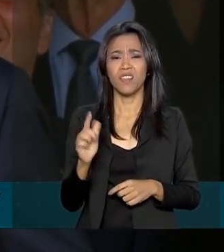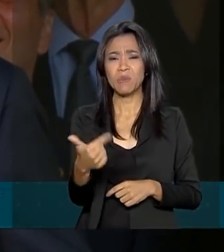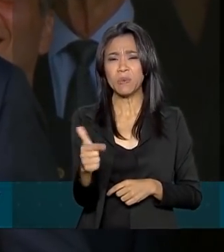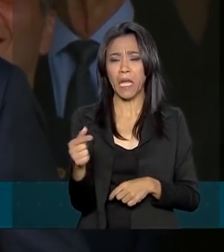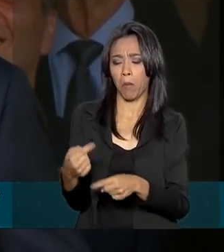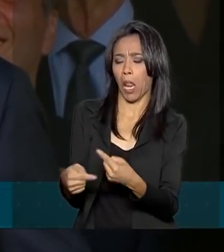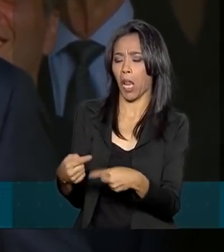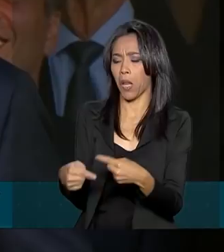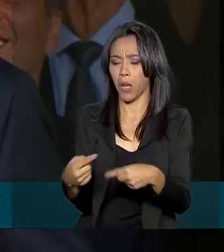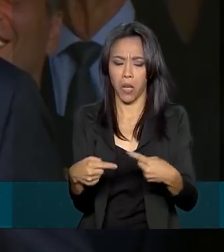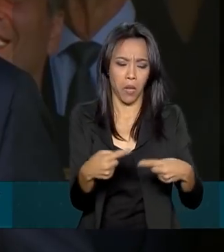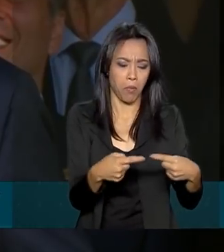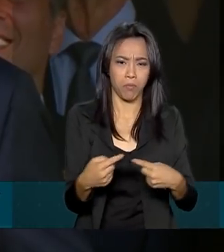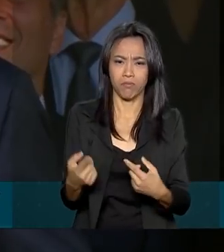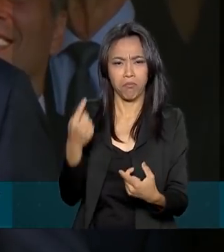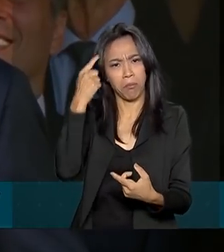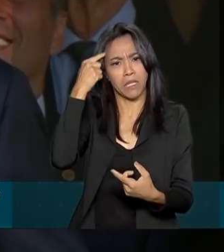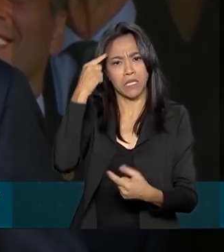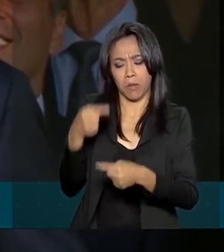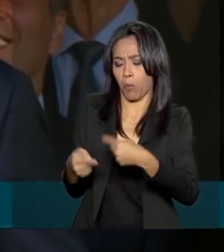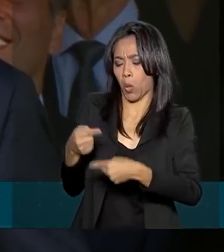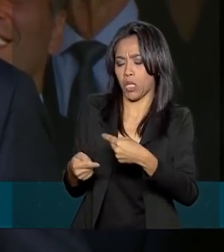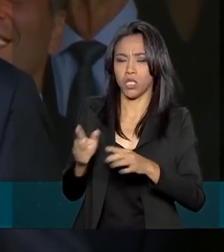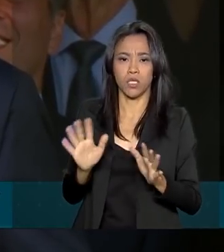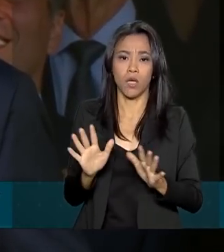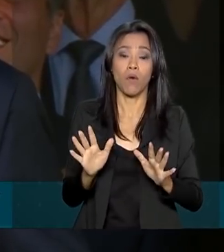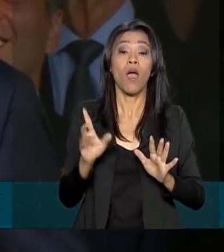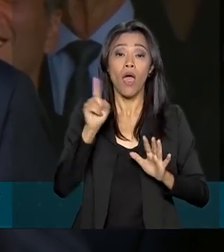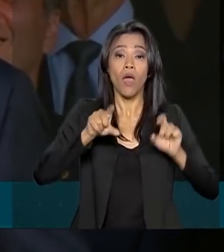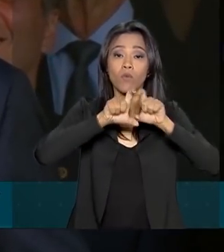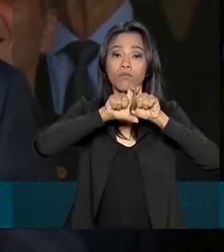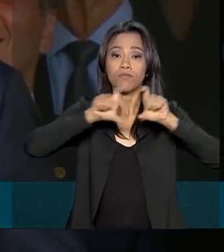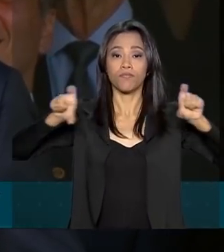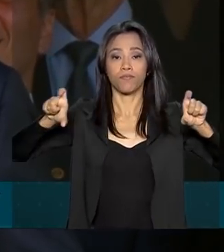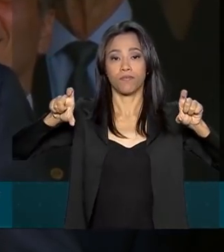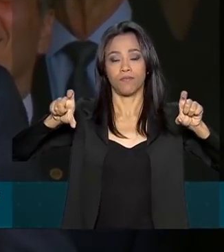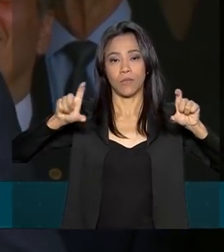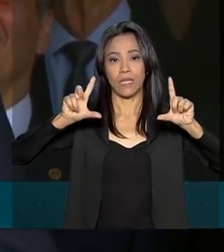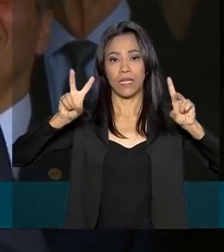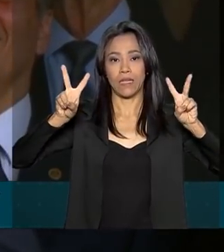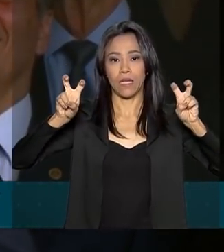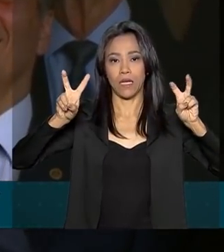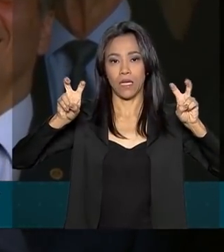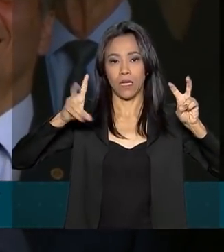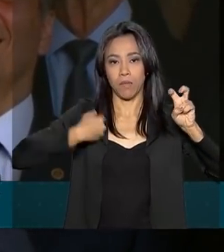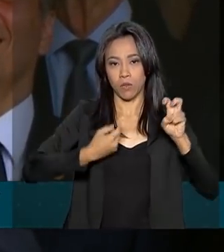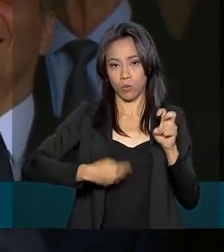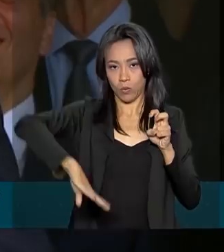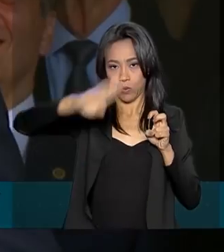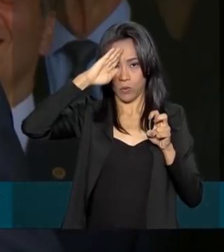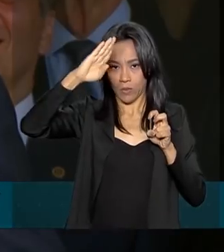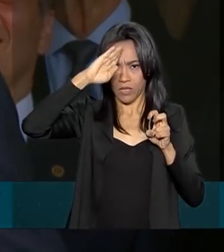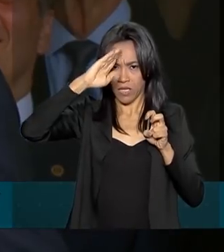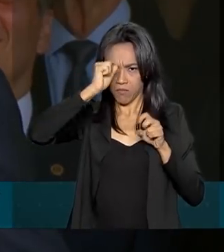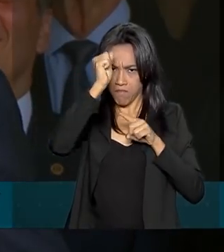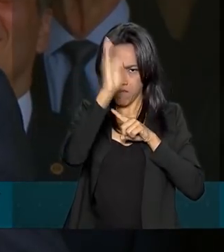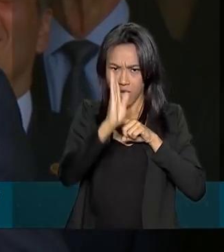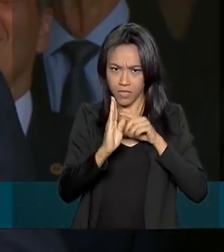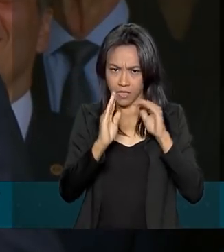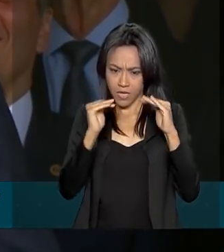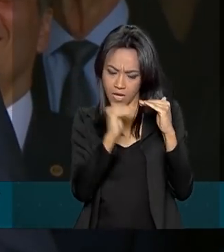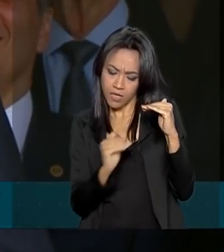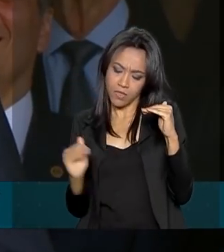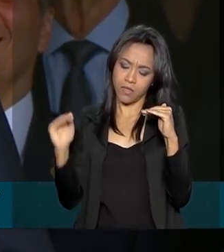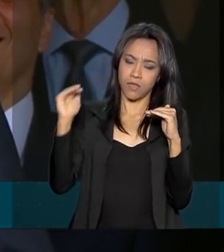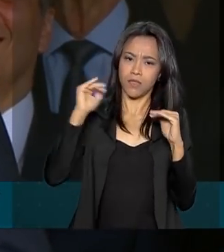aqui, ninguém está pensando em política. O lema do Exército, um dos bordões é Brasil acima